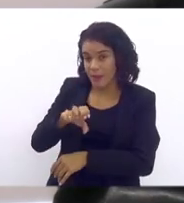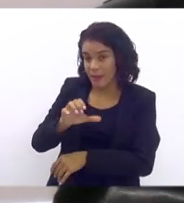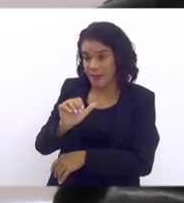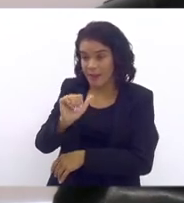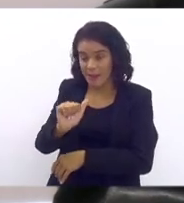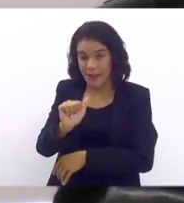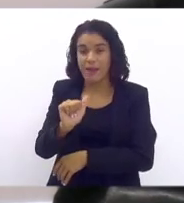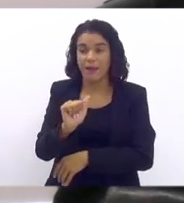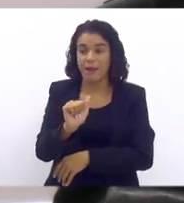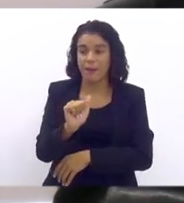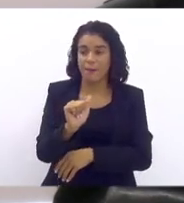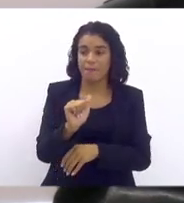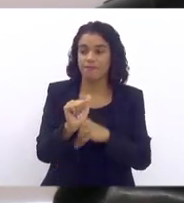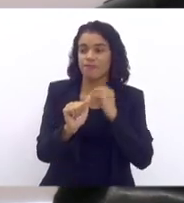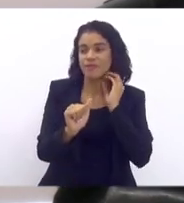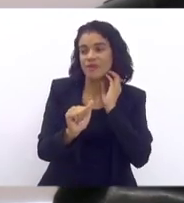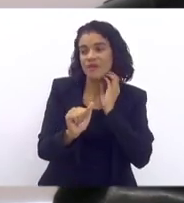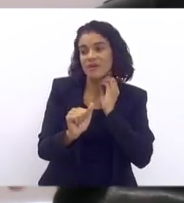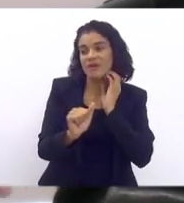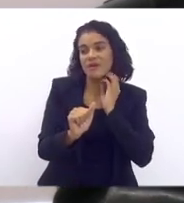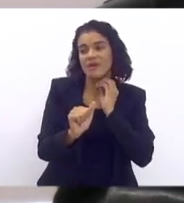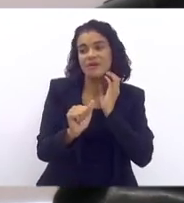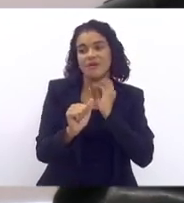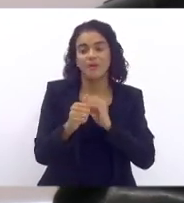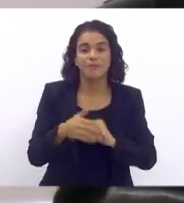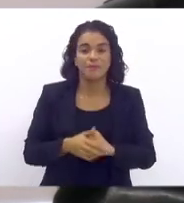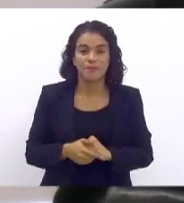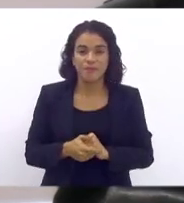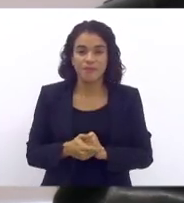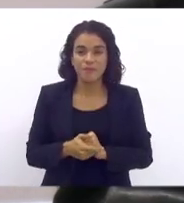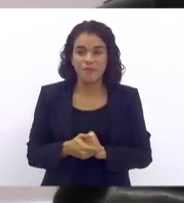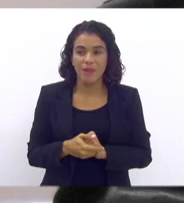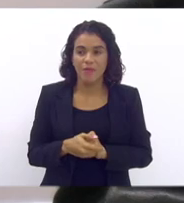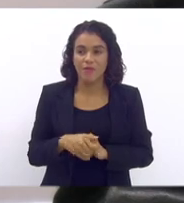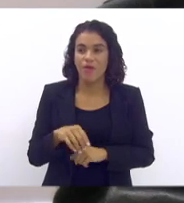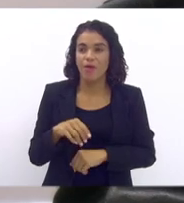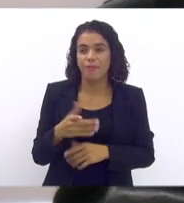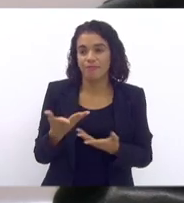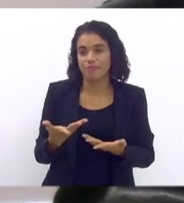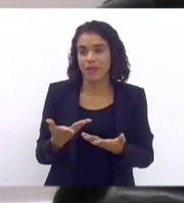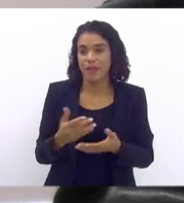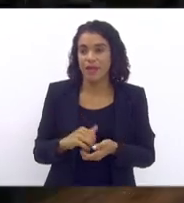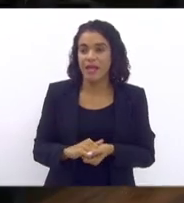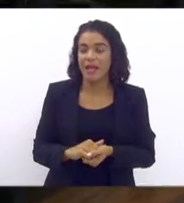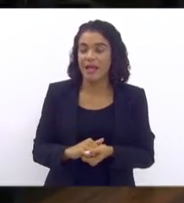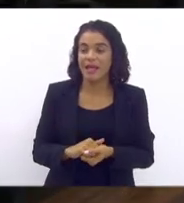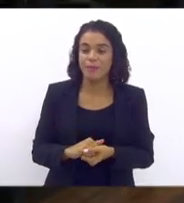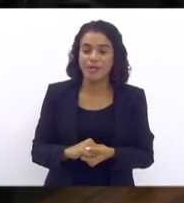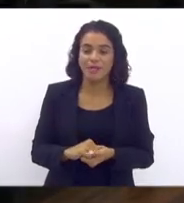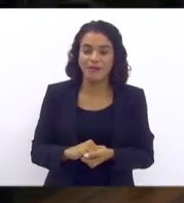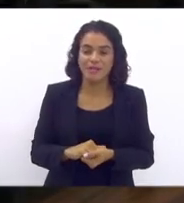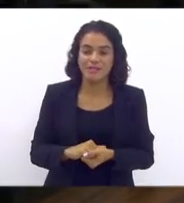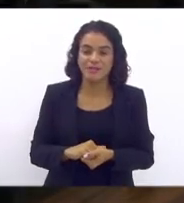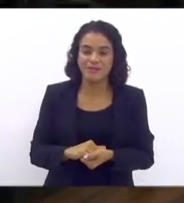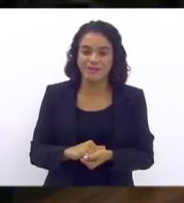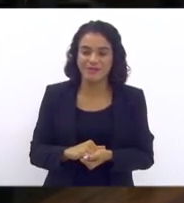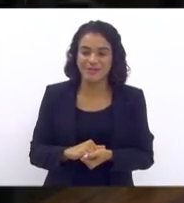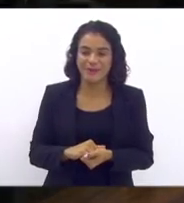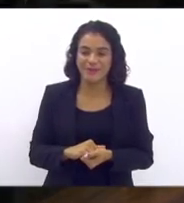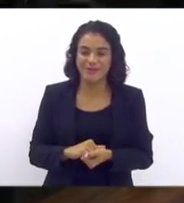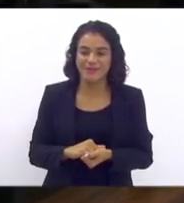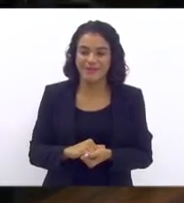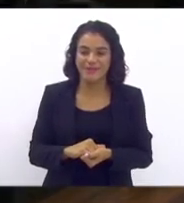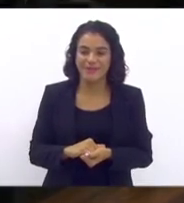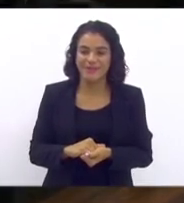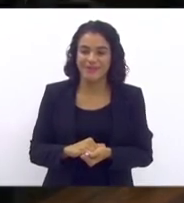pode retirar essas embarcações Por que não retira é vovó viu a uva não retira não e só tem o estudo da